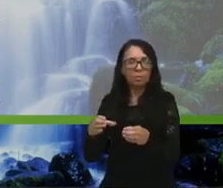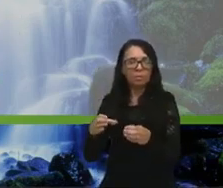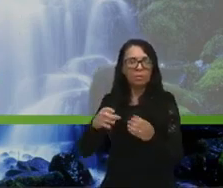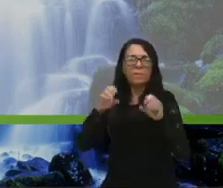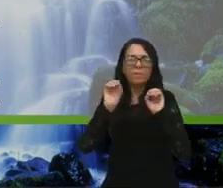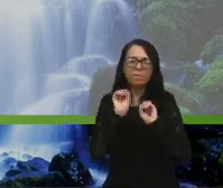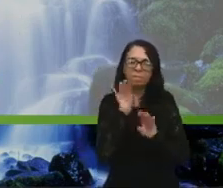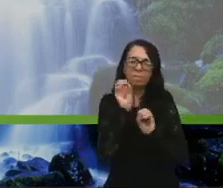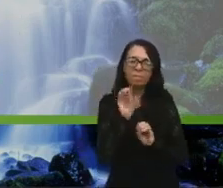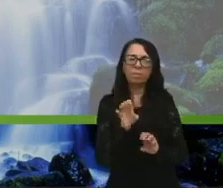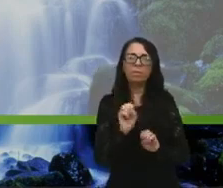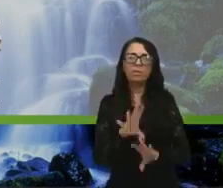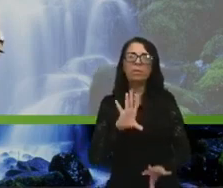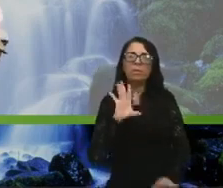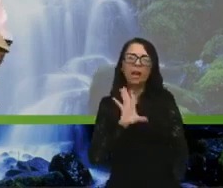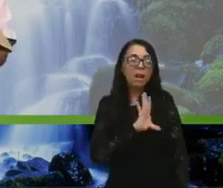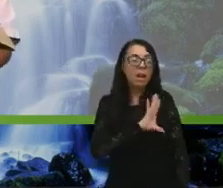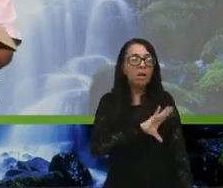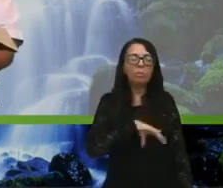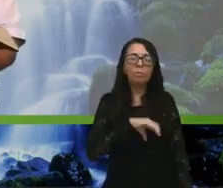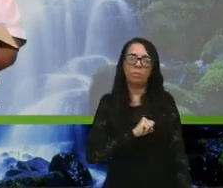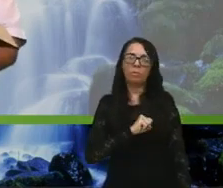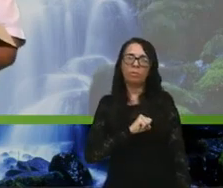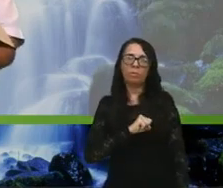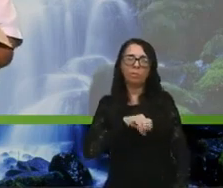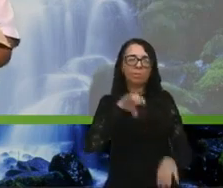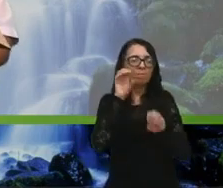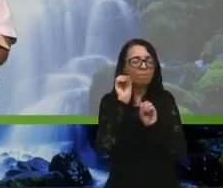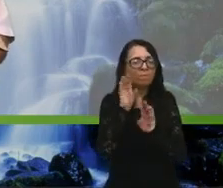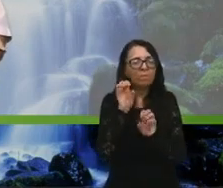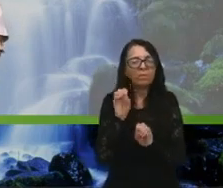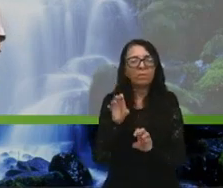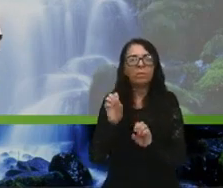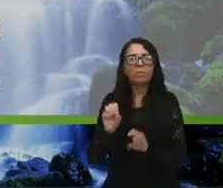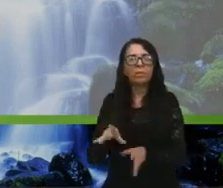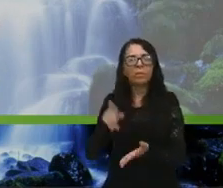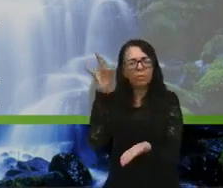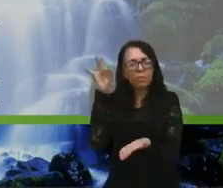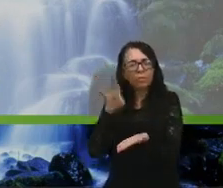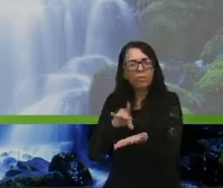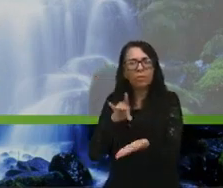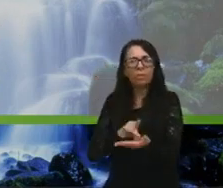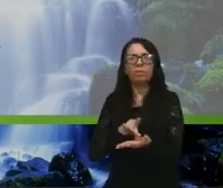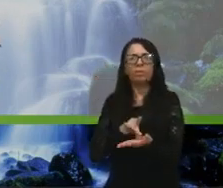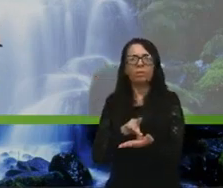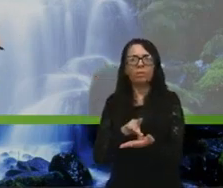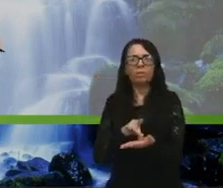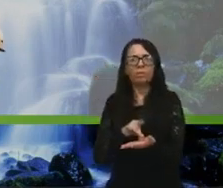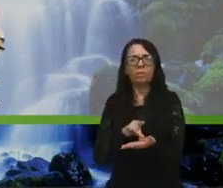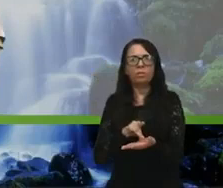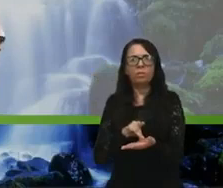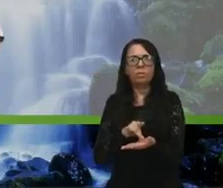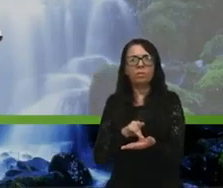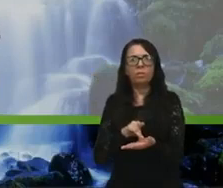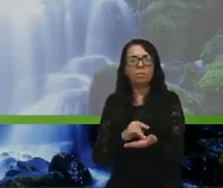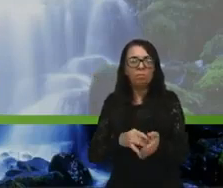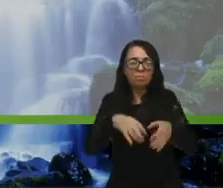a integridade. A igreja é uma comunidade dos discípulos de Cristo e valoriza então a